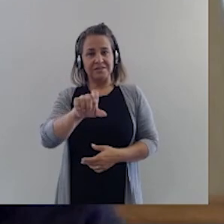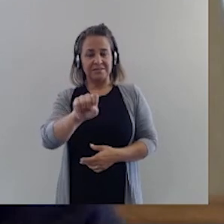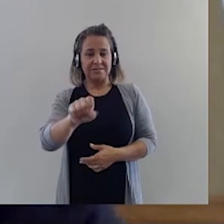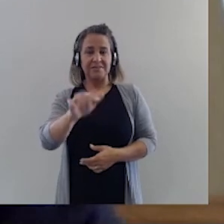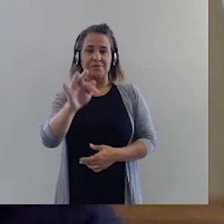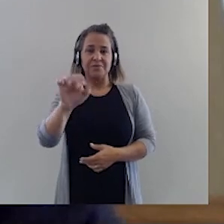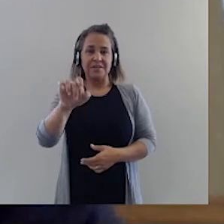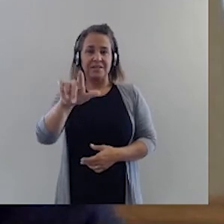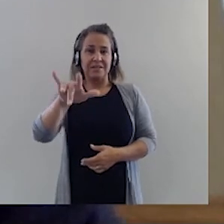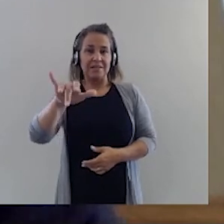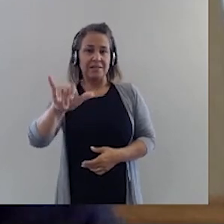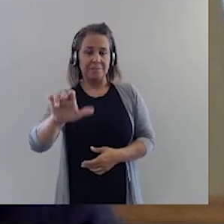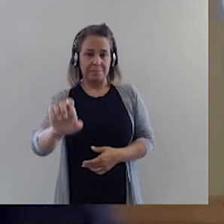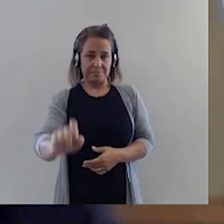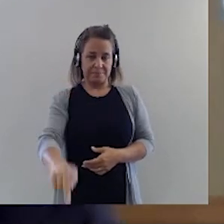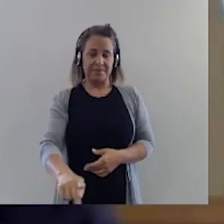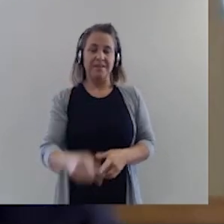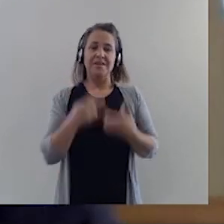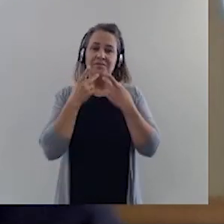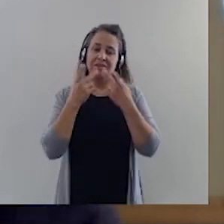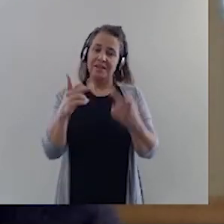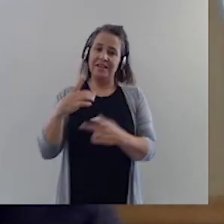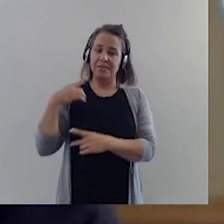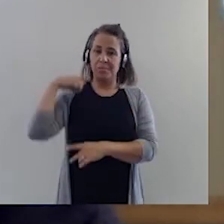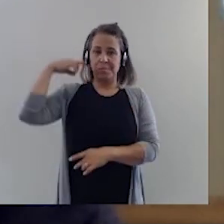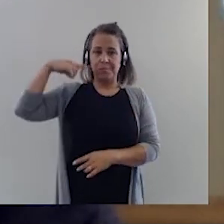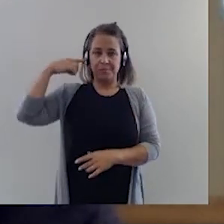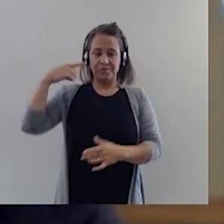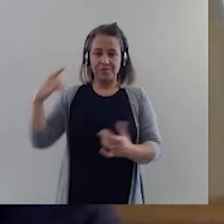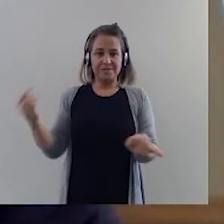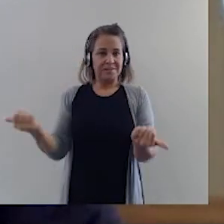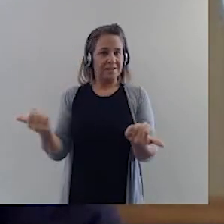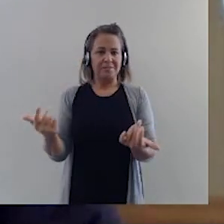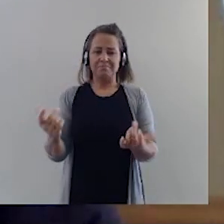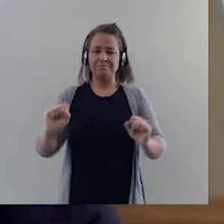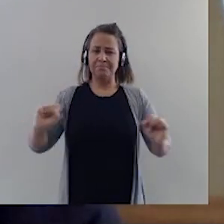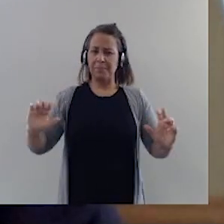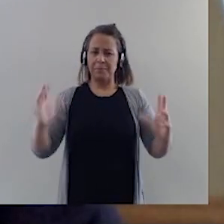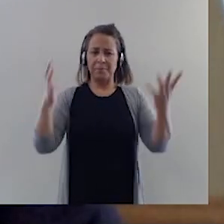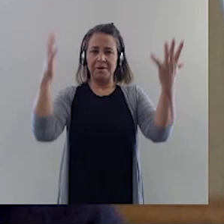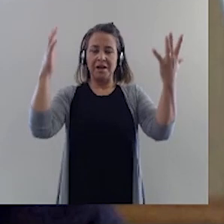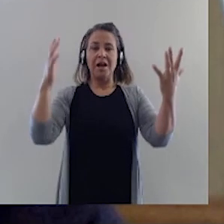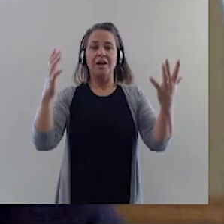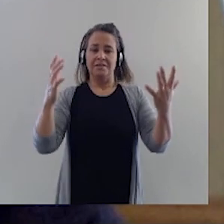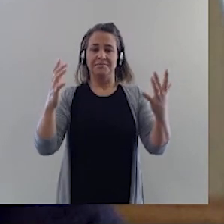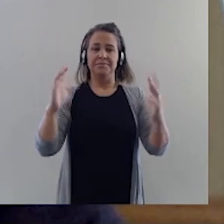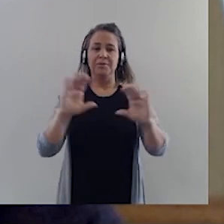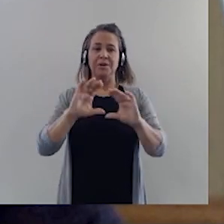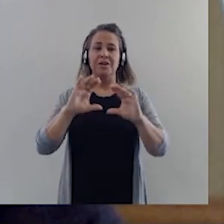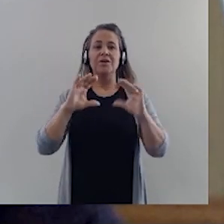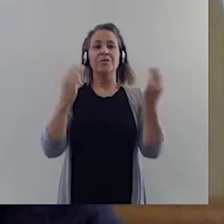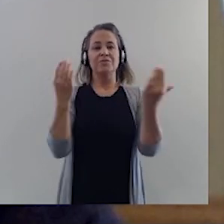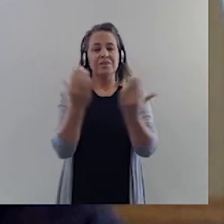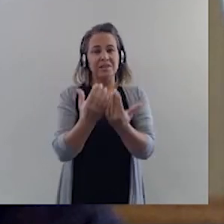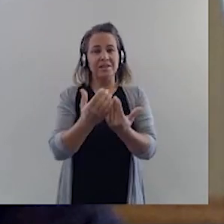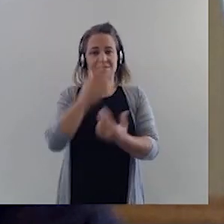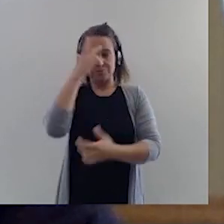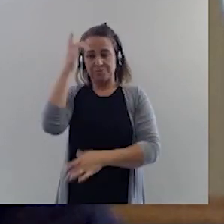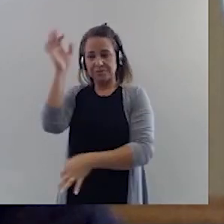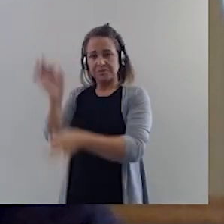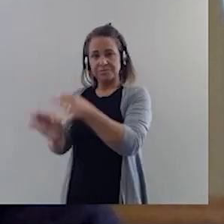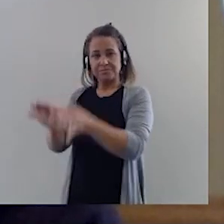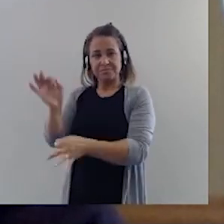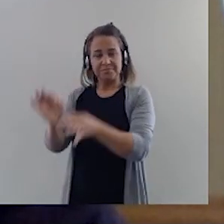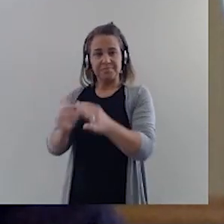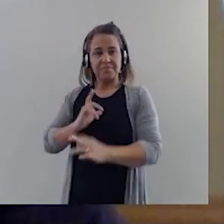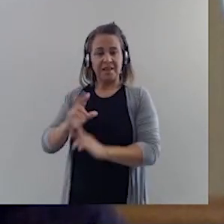que a advocacia brasileira hoje vai ser brindada com a conferência de um ministro, de um jurista que é